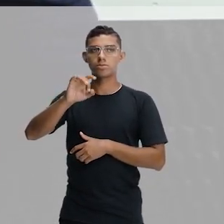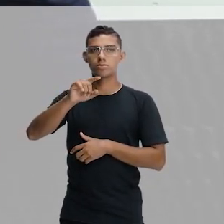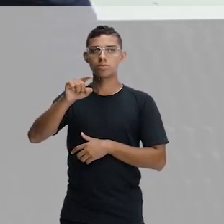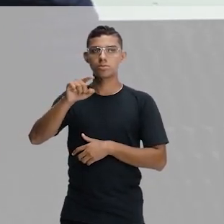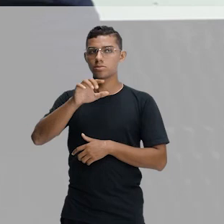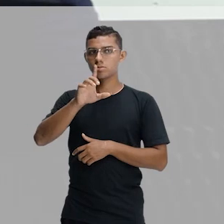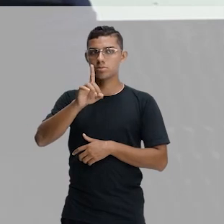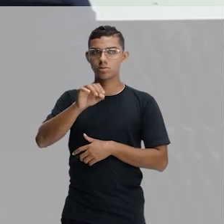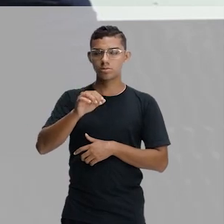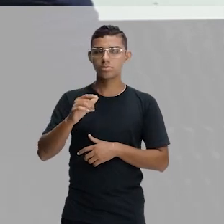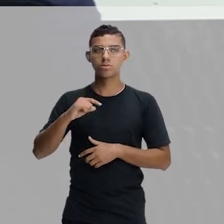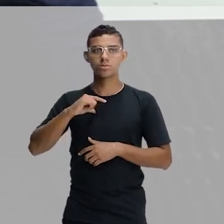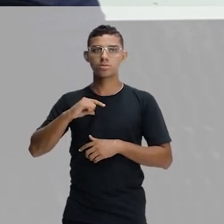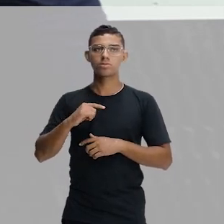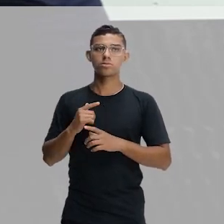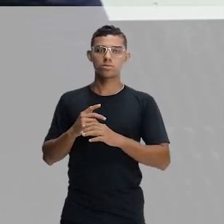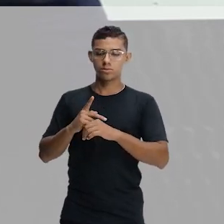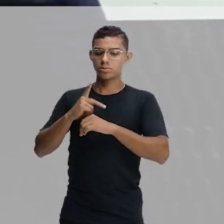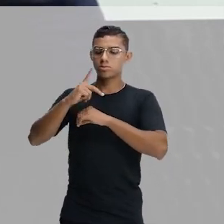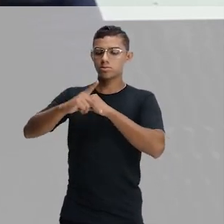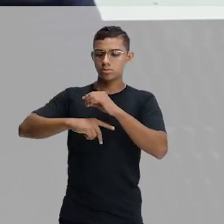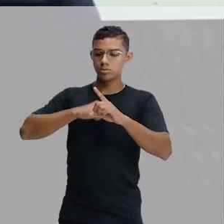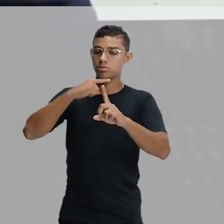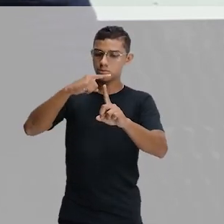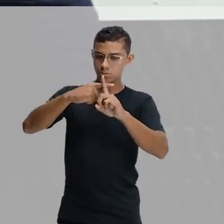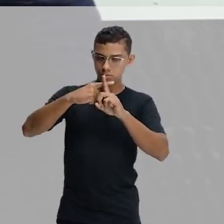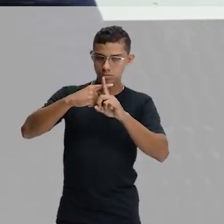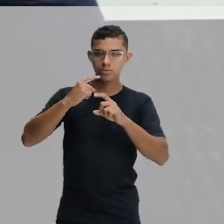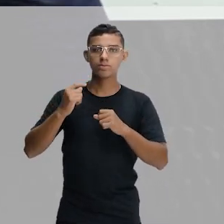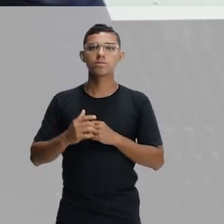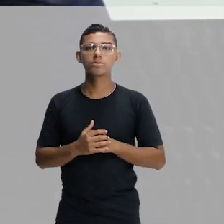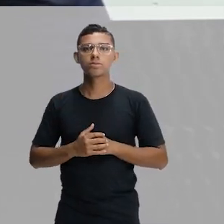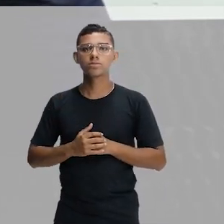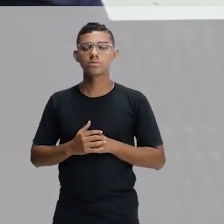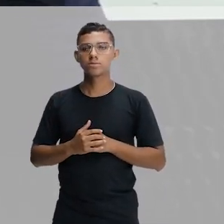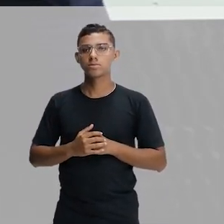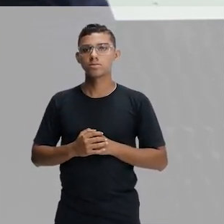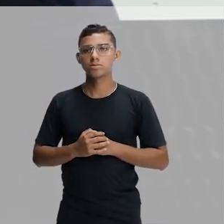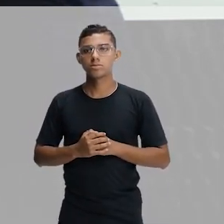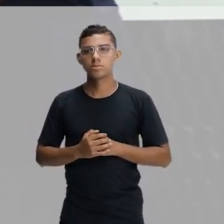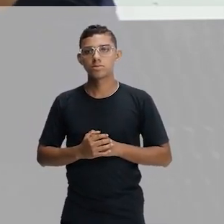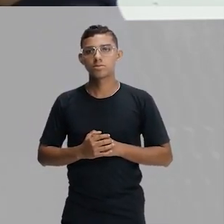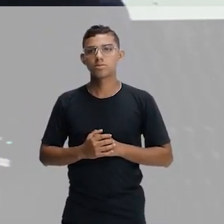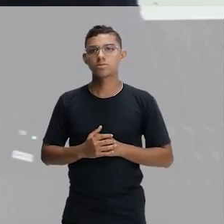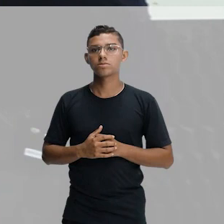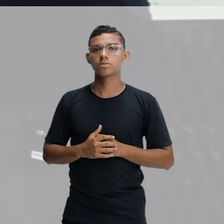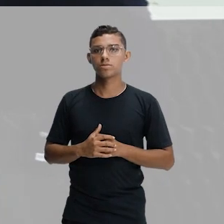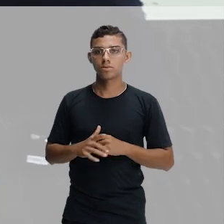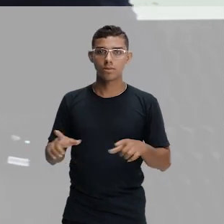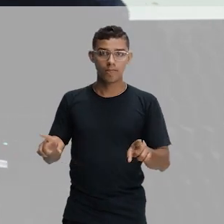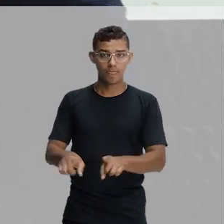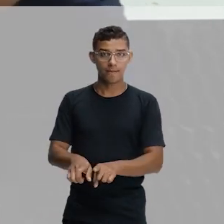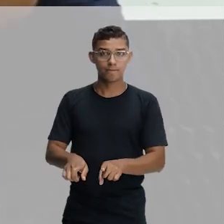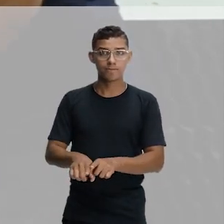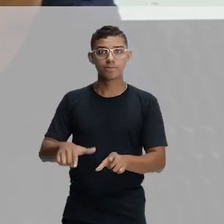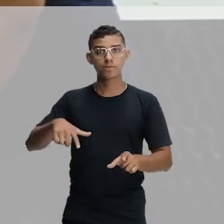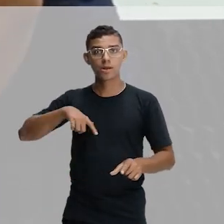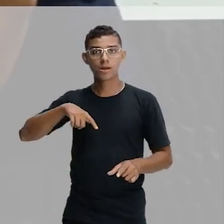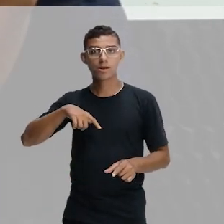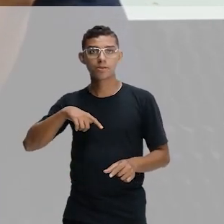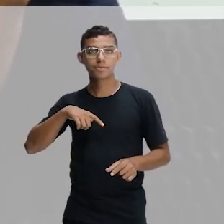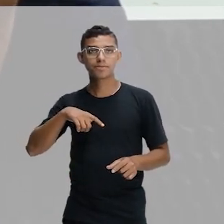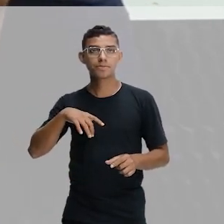ele vai ter cargas positivas, aqui normal, tá ok? Mas nós teremos um